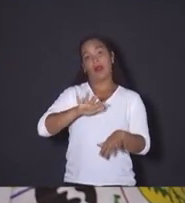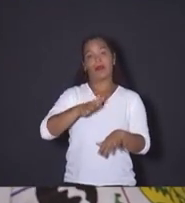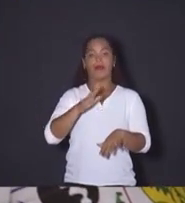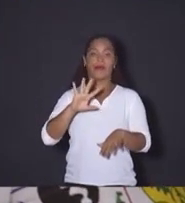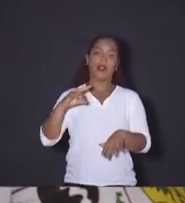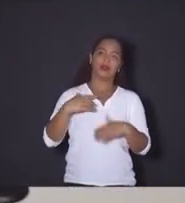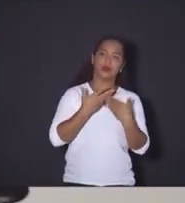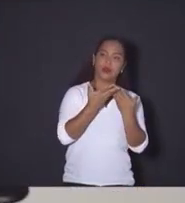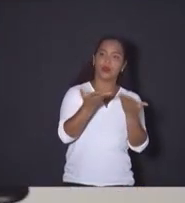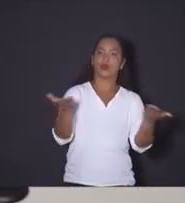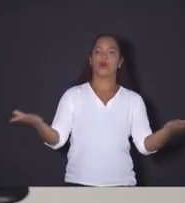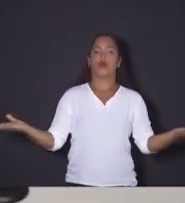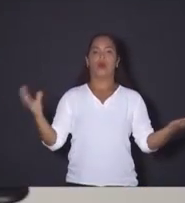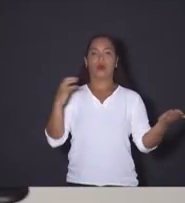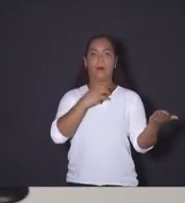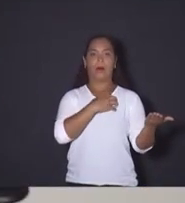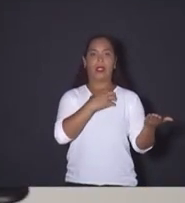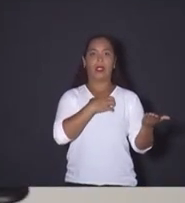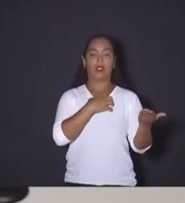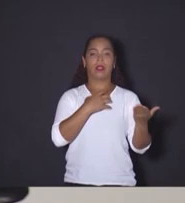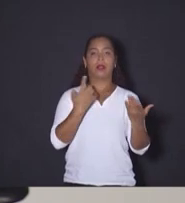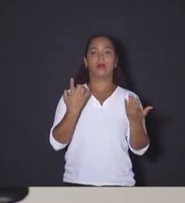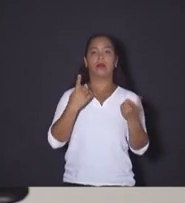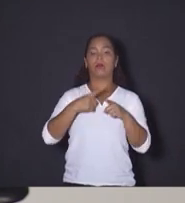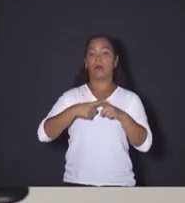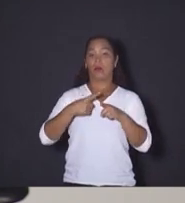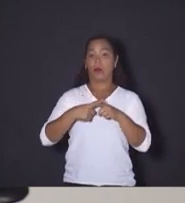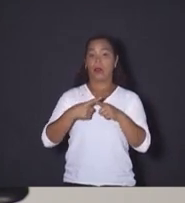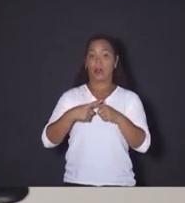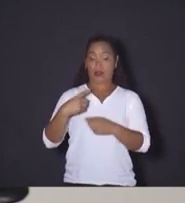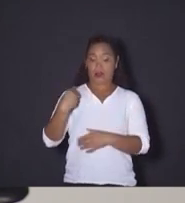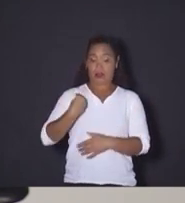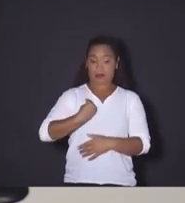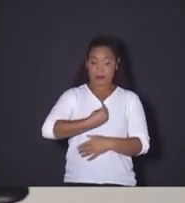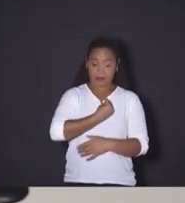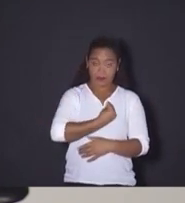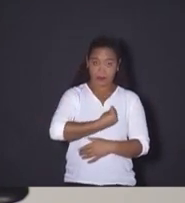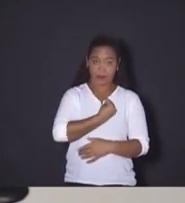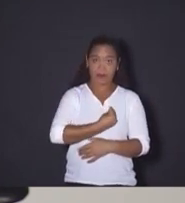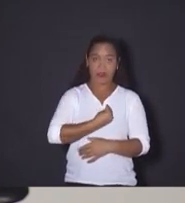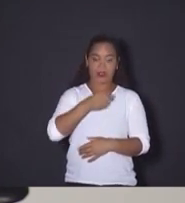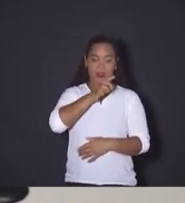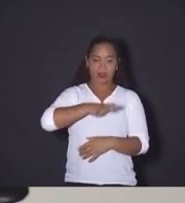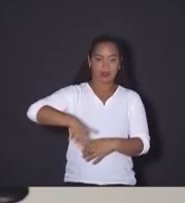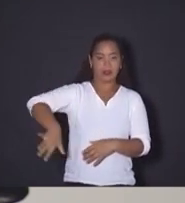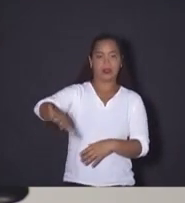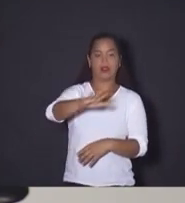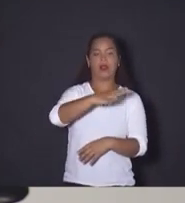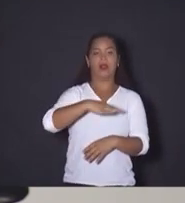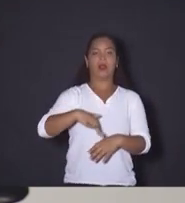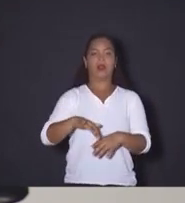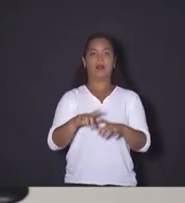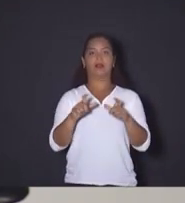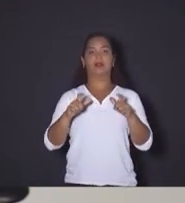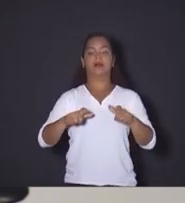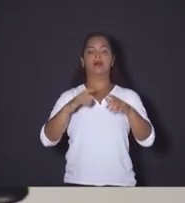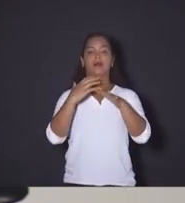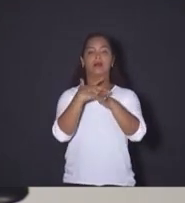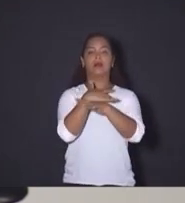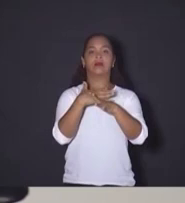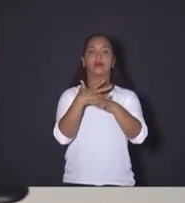conta de está inserido no contexto mais principalmente por viver nessa tela entender né que não aqui